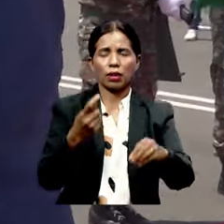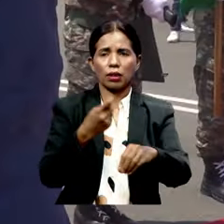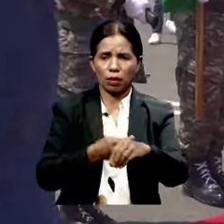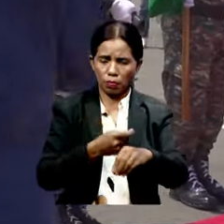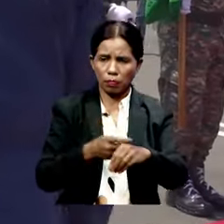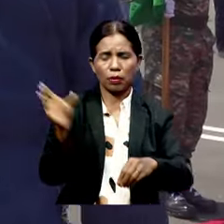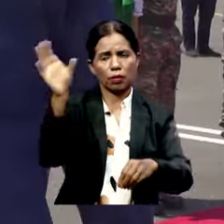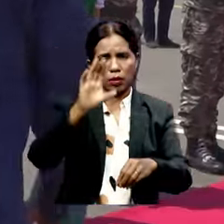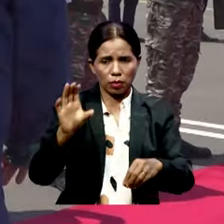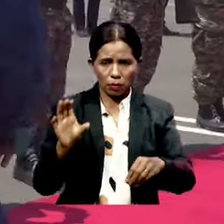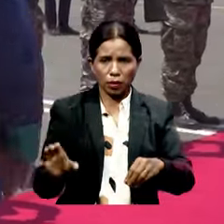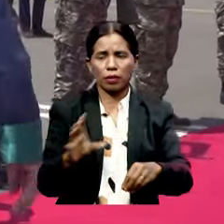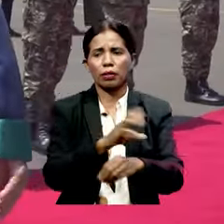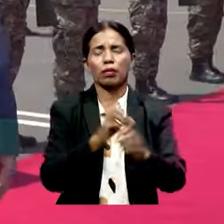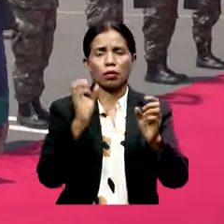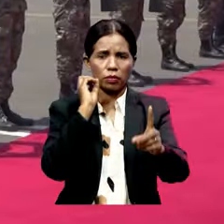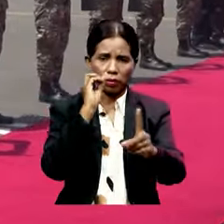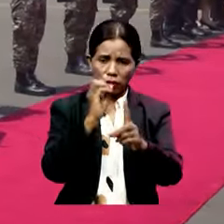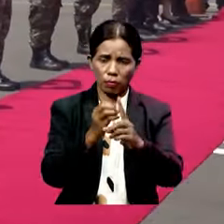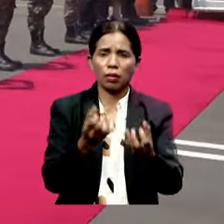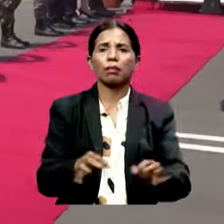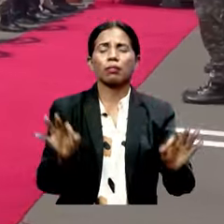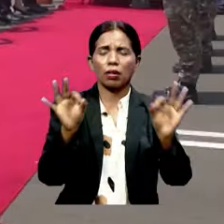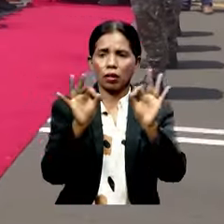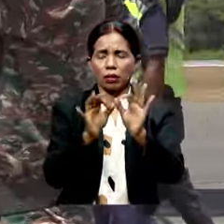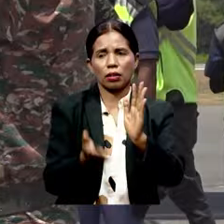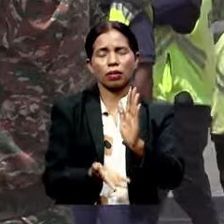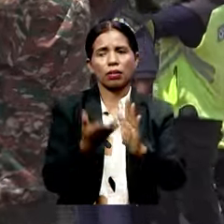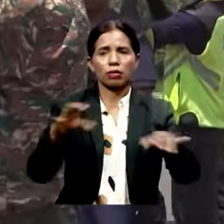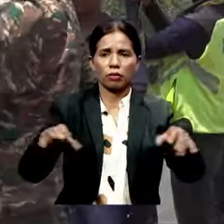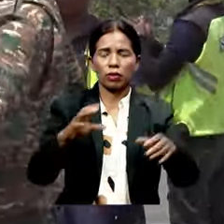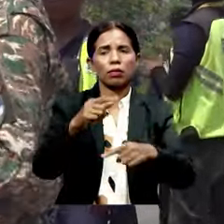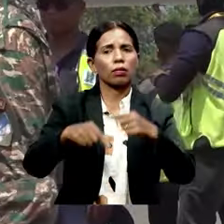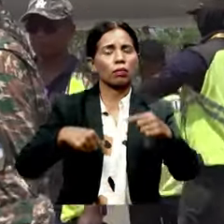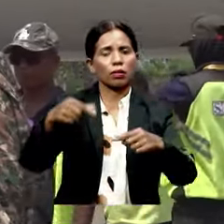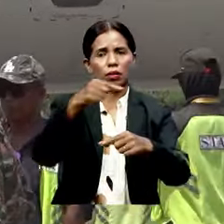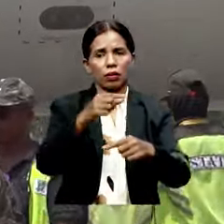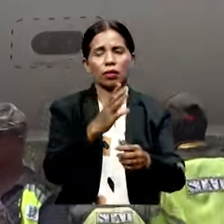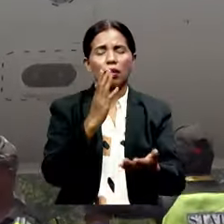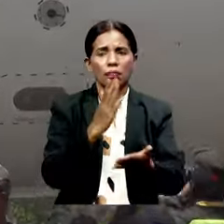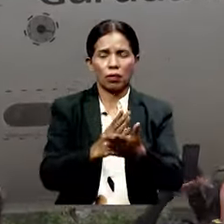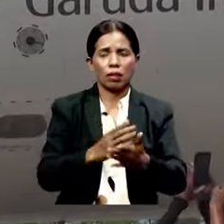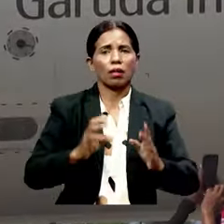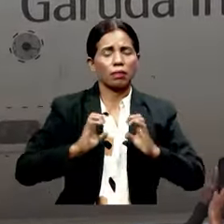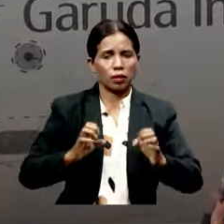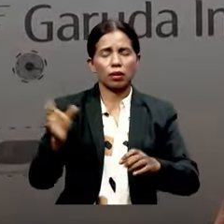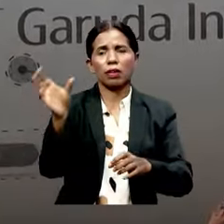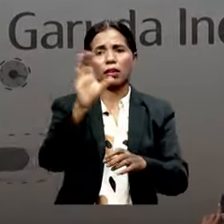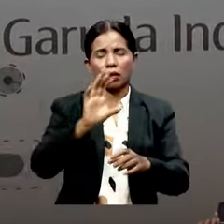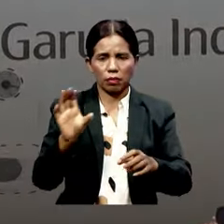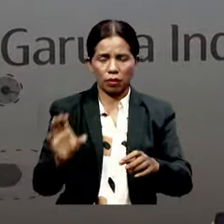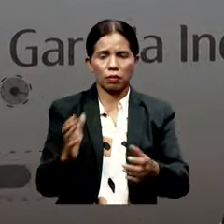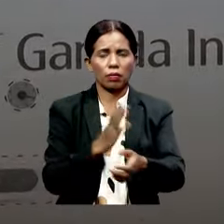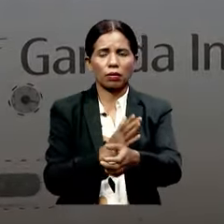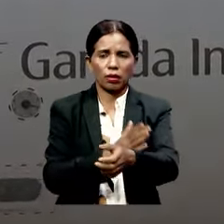ia plano credível sira ho objetivo principal atu hasa esforço global sira ho de combate emergência climática no promove